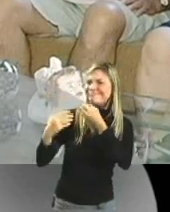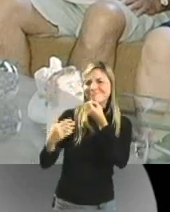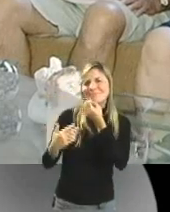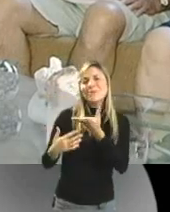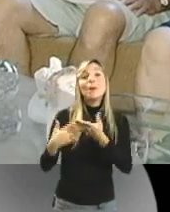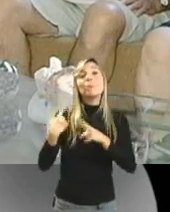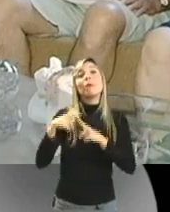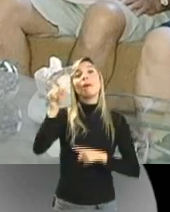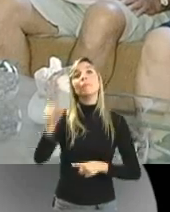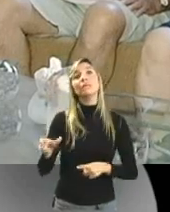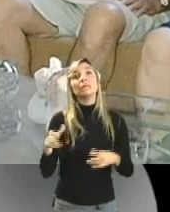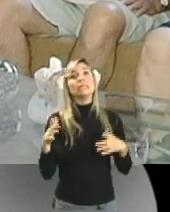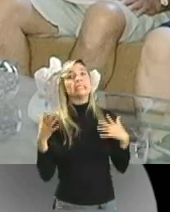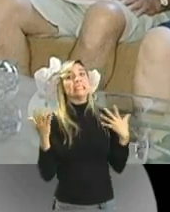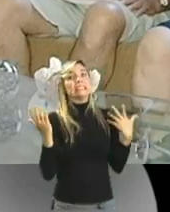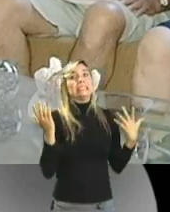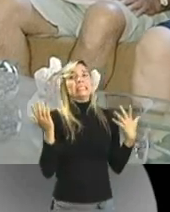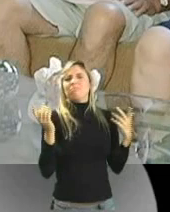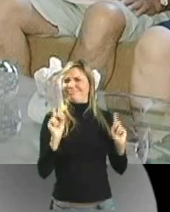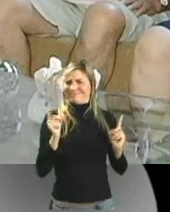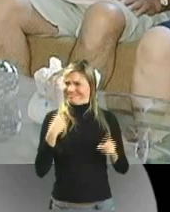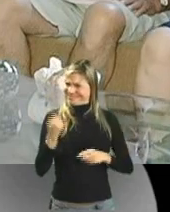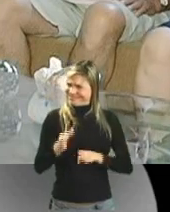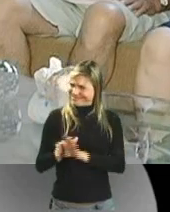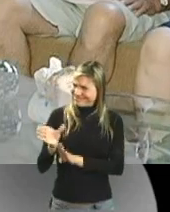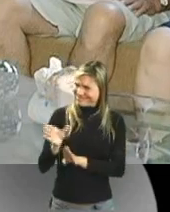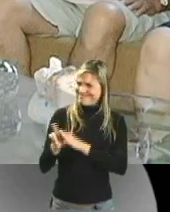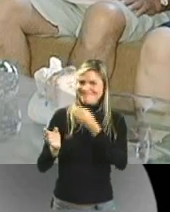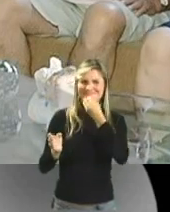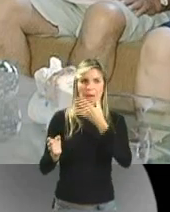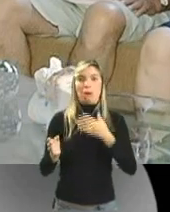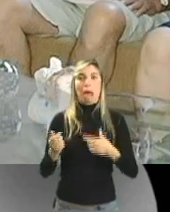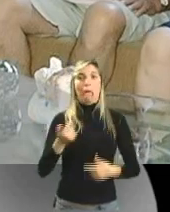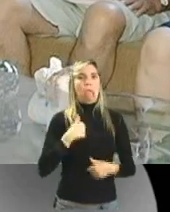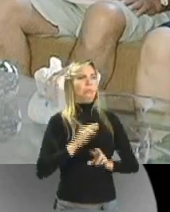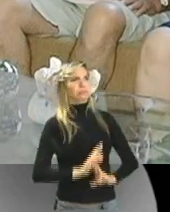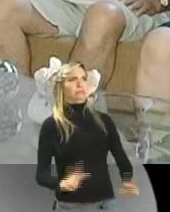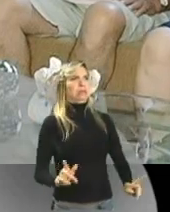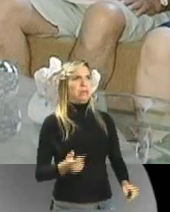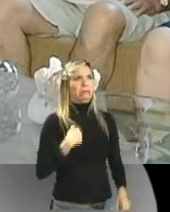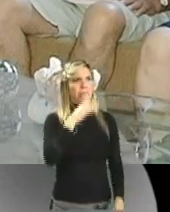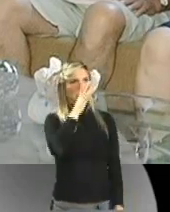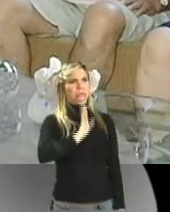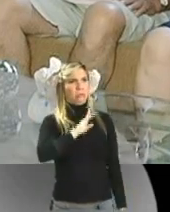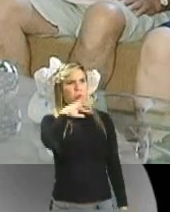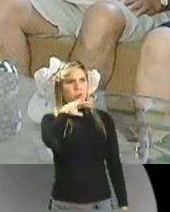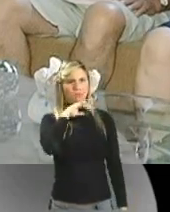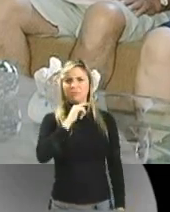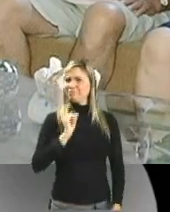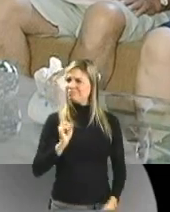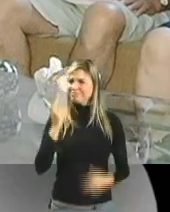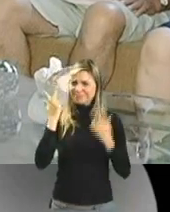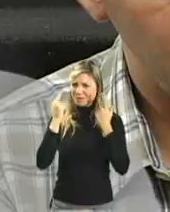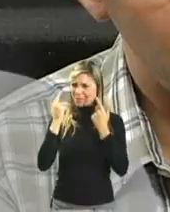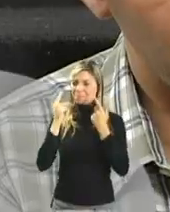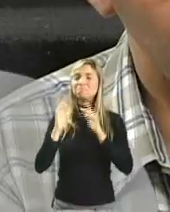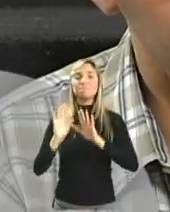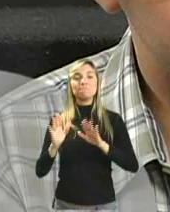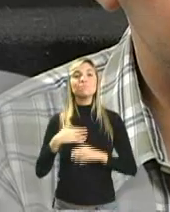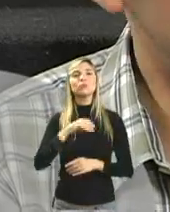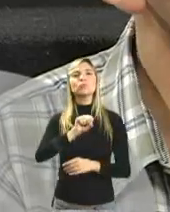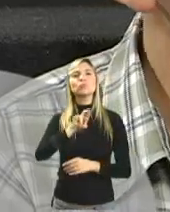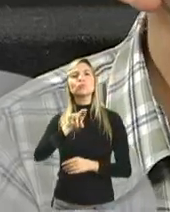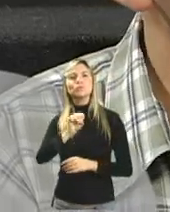com normalidade, para que a pessoa também não se sinta, né? Ah, eu sou diferente. Não é diferente.